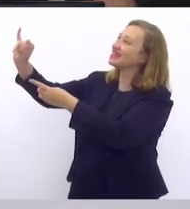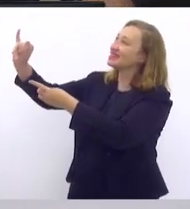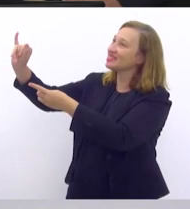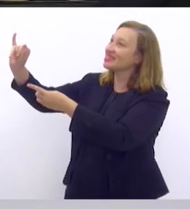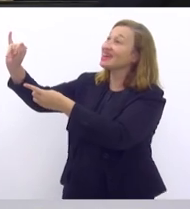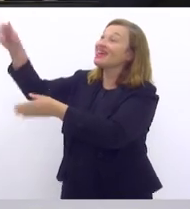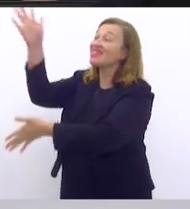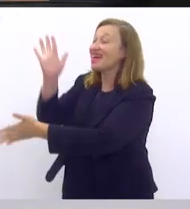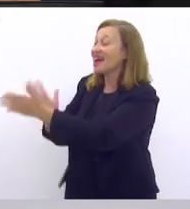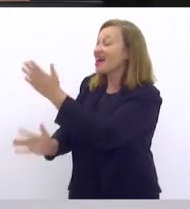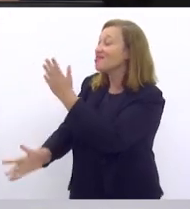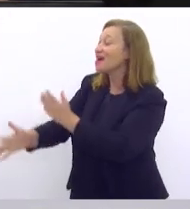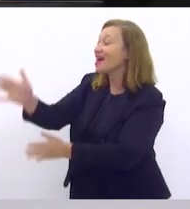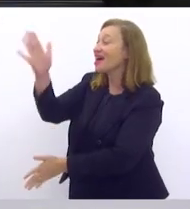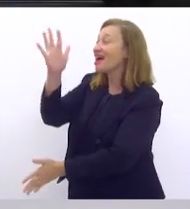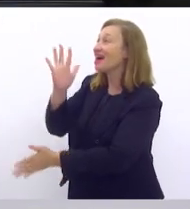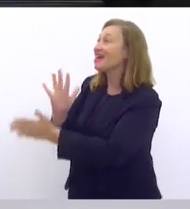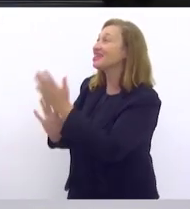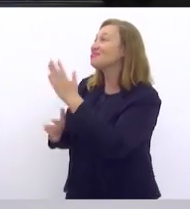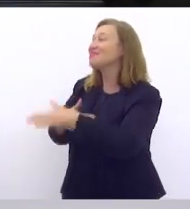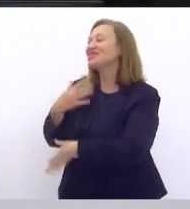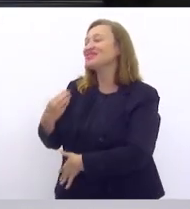alcançada.